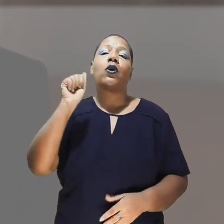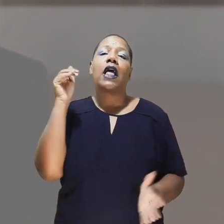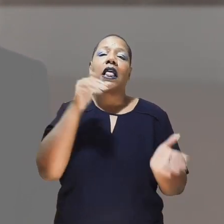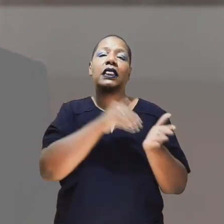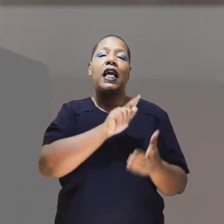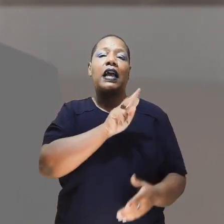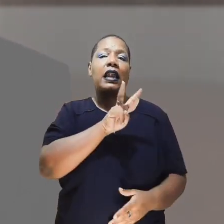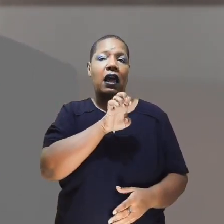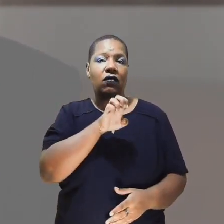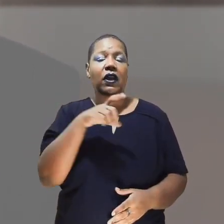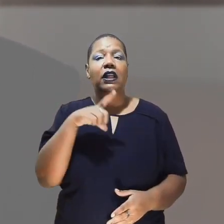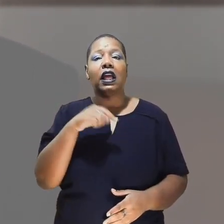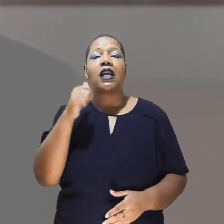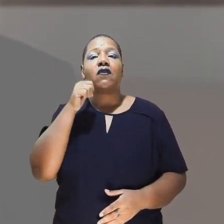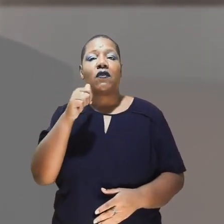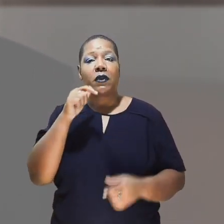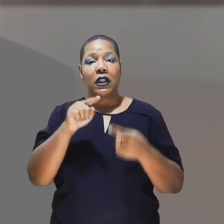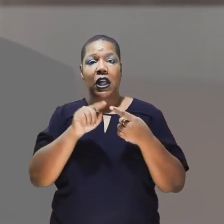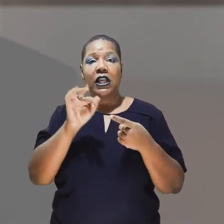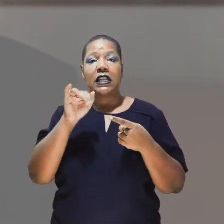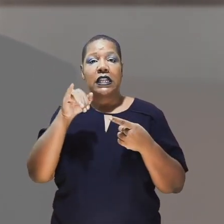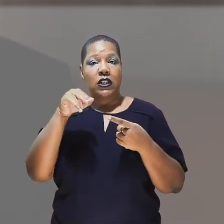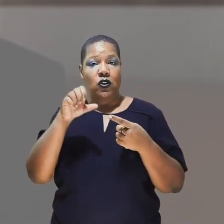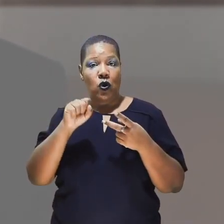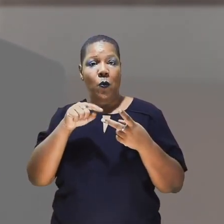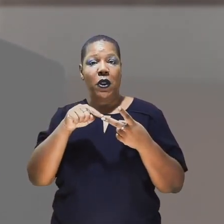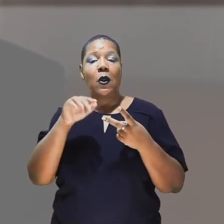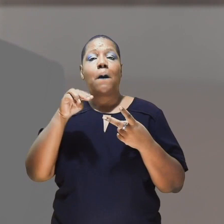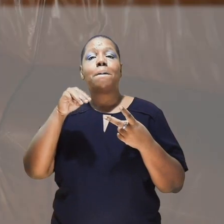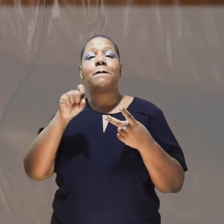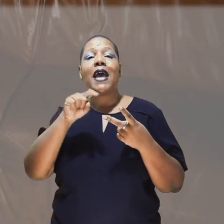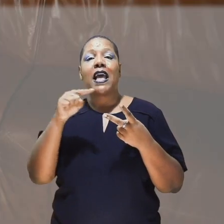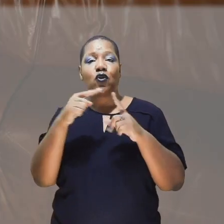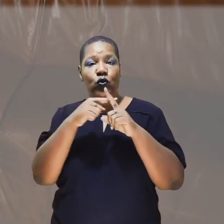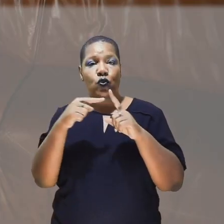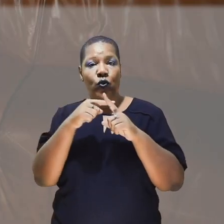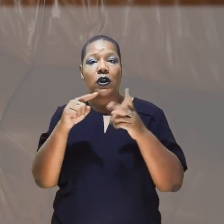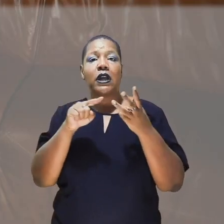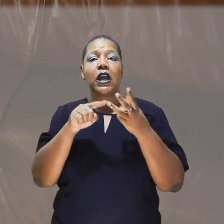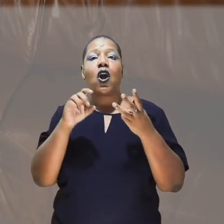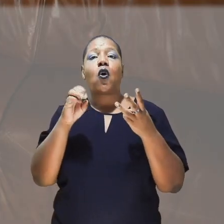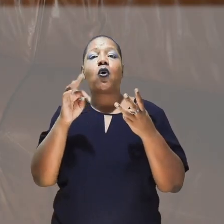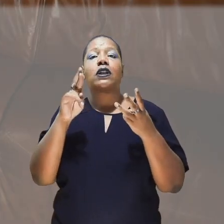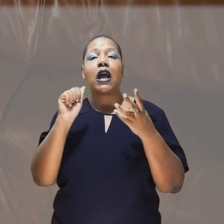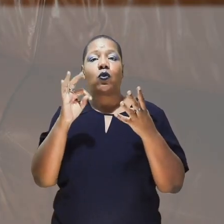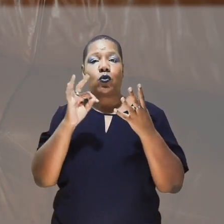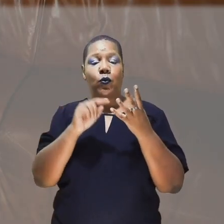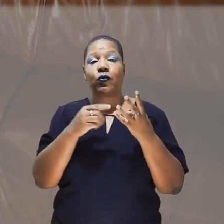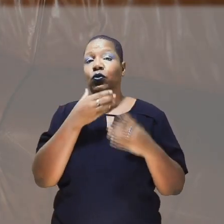vozes femininas, soprano, mezzosoprano e contralto. E as vozes masculinas,